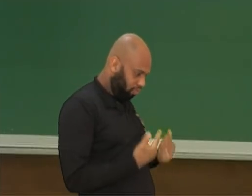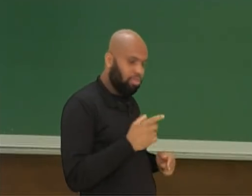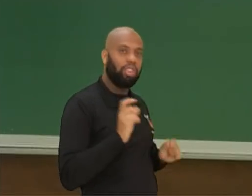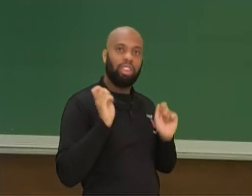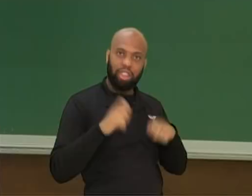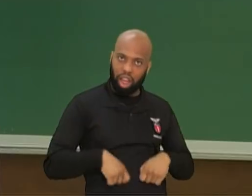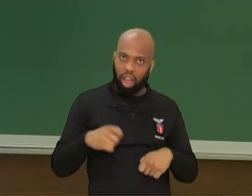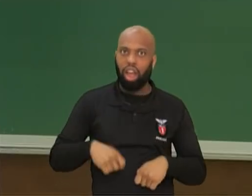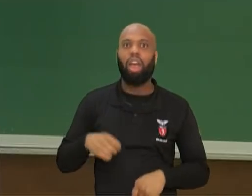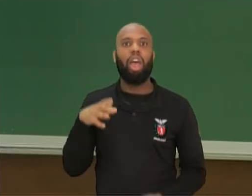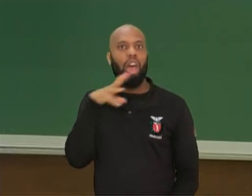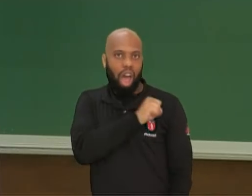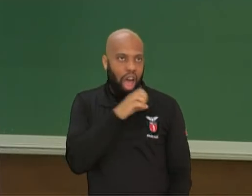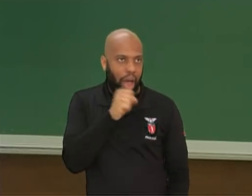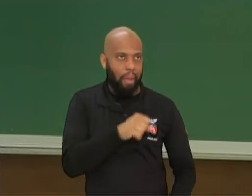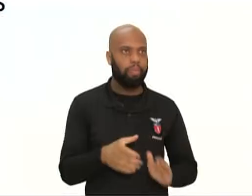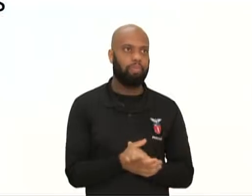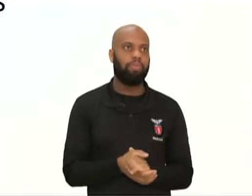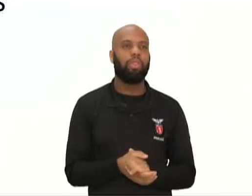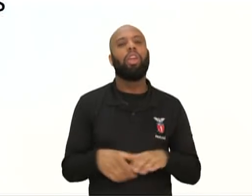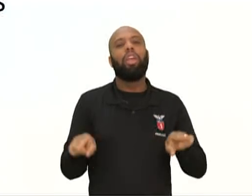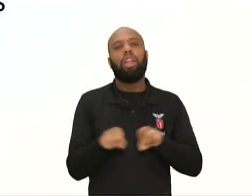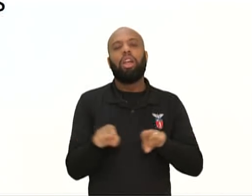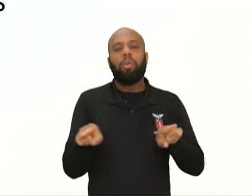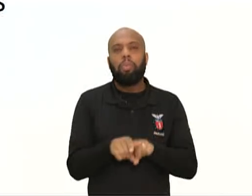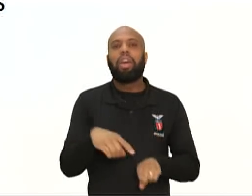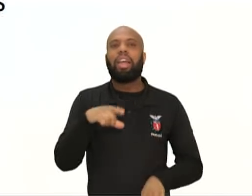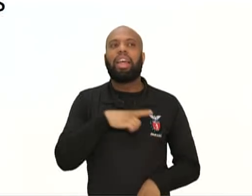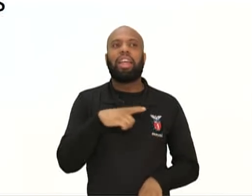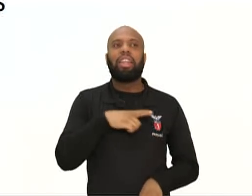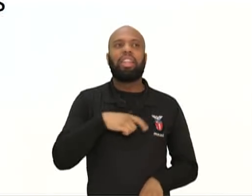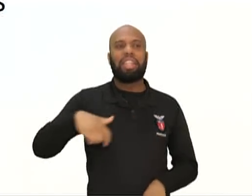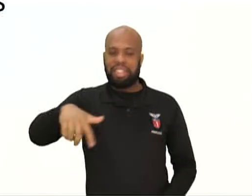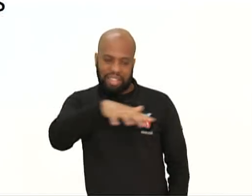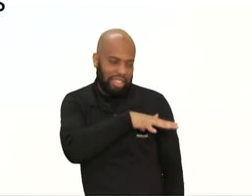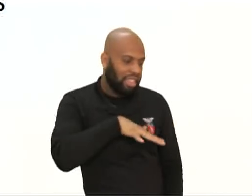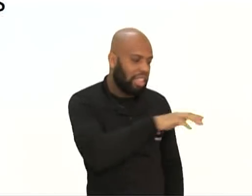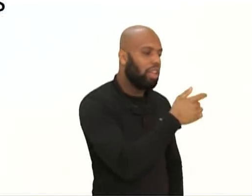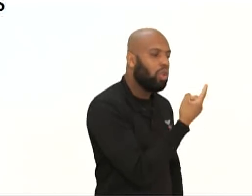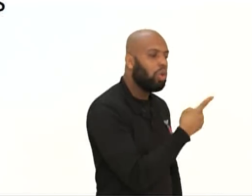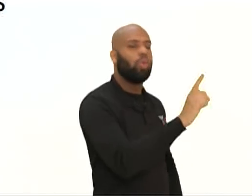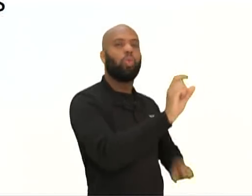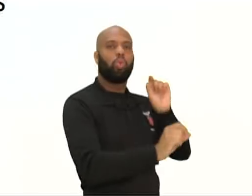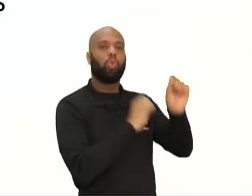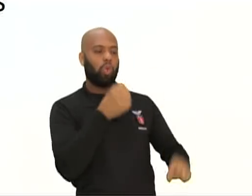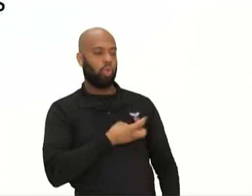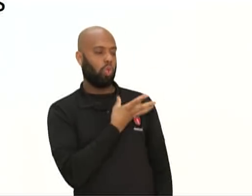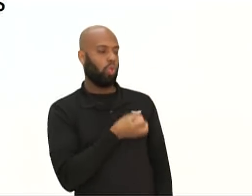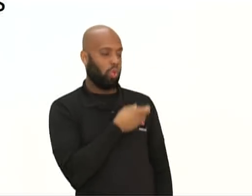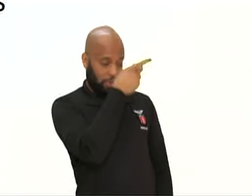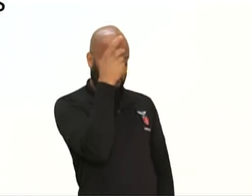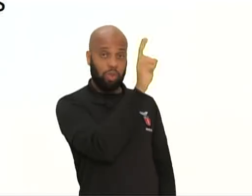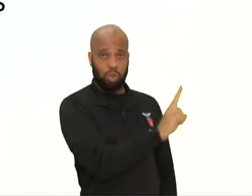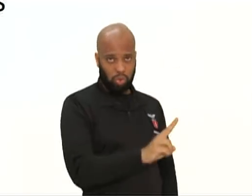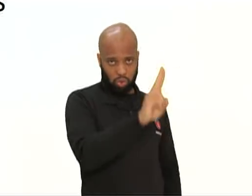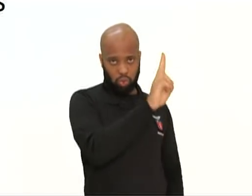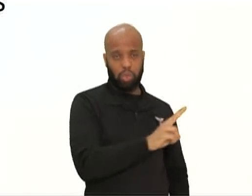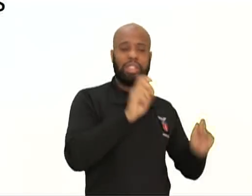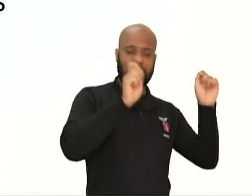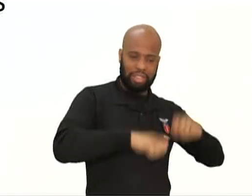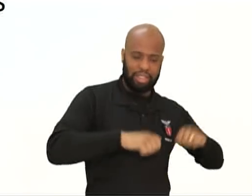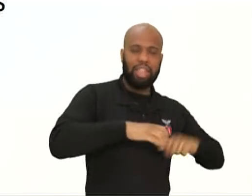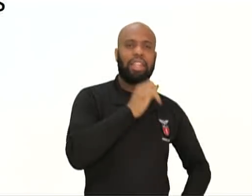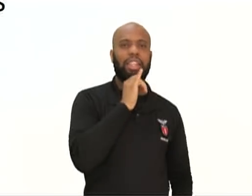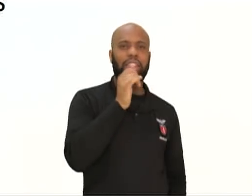Exemplifica. Por fim, o último cenário diz respeito ao número de usuários. Seria